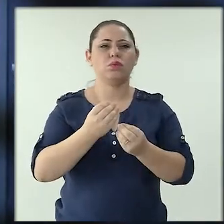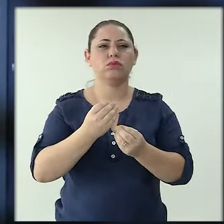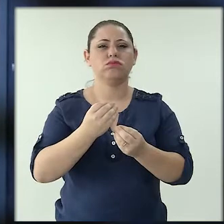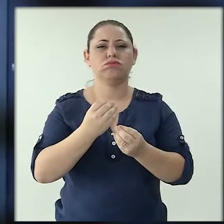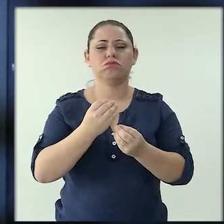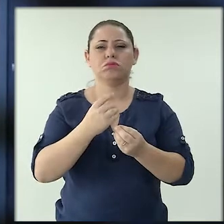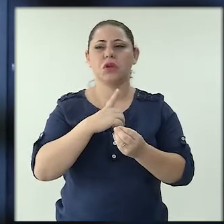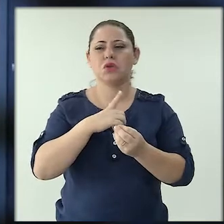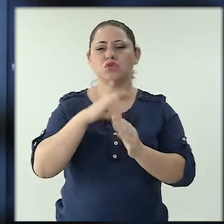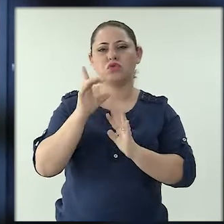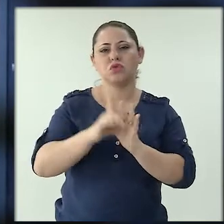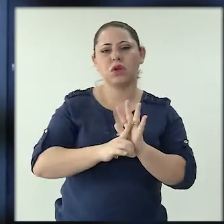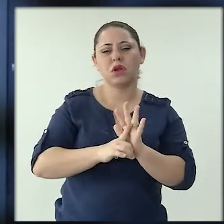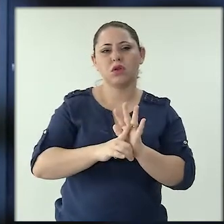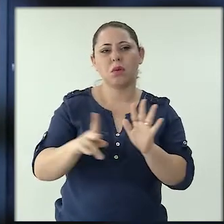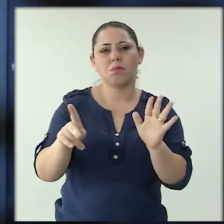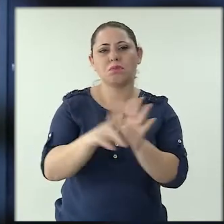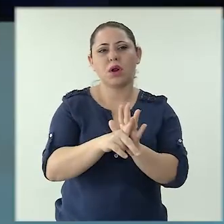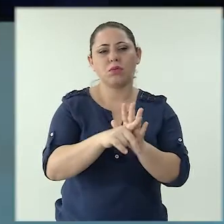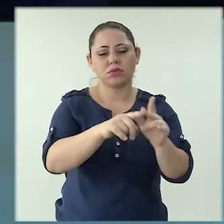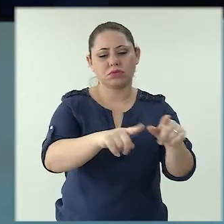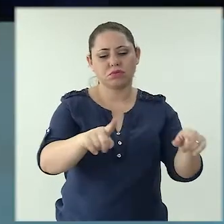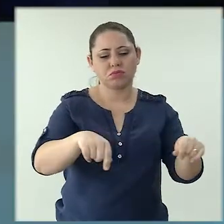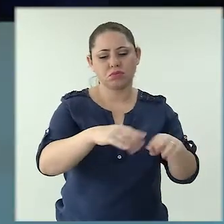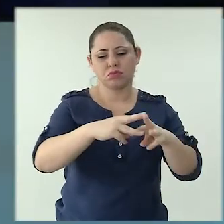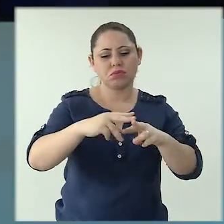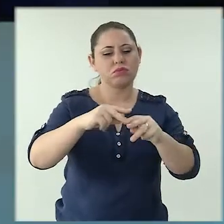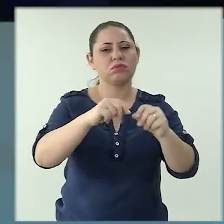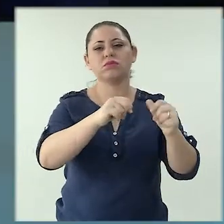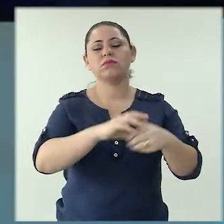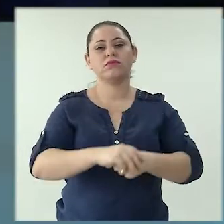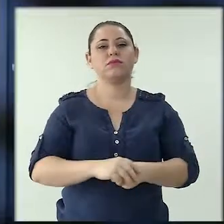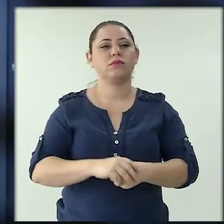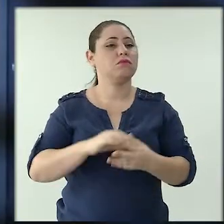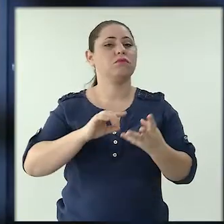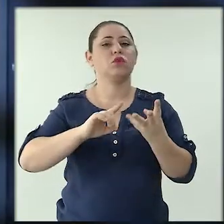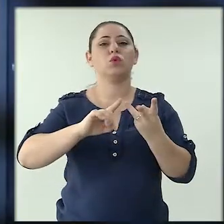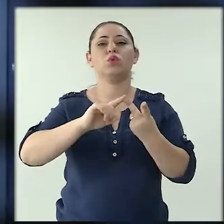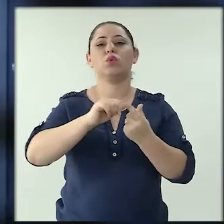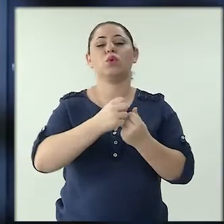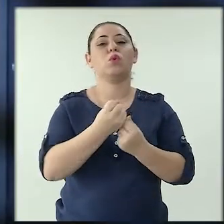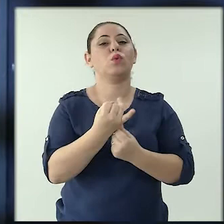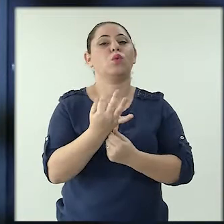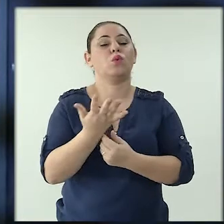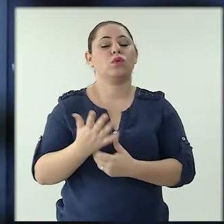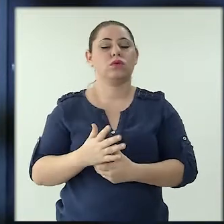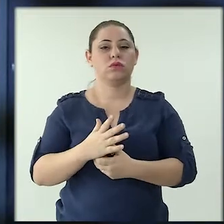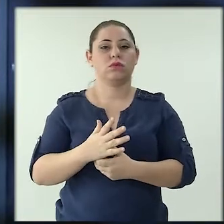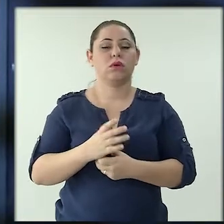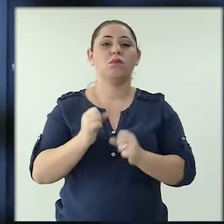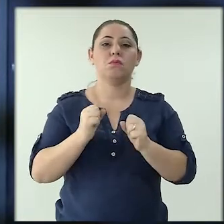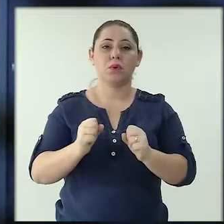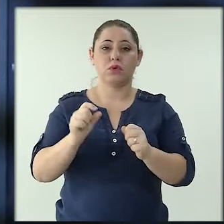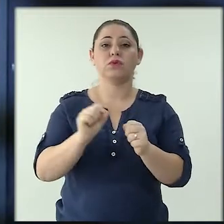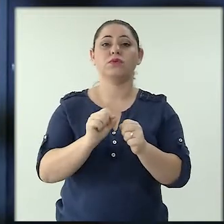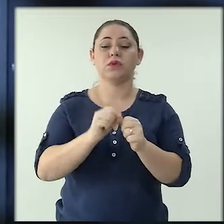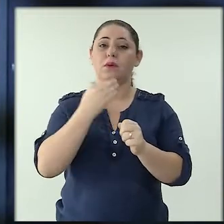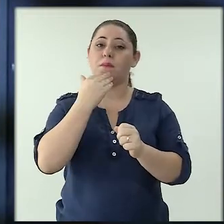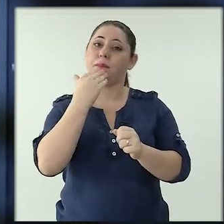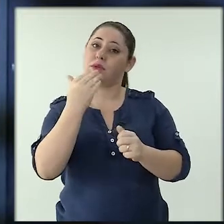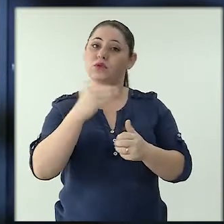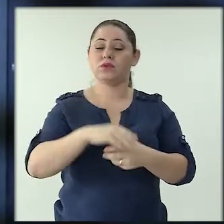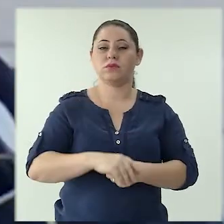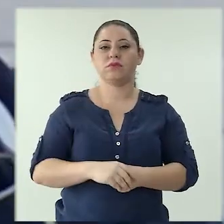da propriedade. E de que maneira, de quantas maneiras, aliás, isso pode ser feito? Existem várias modalidades